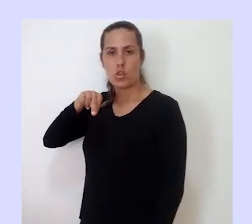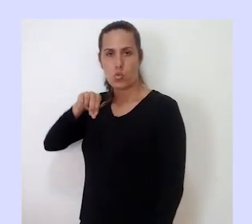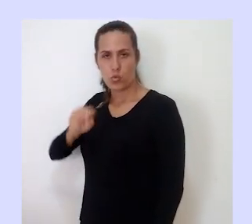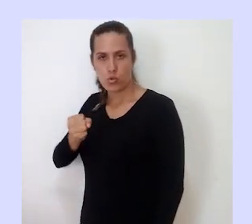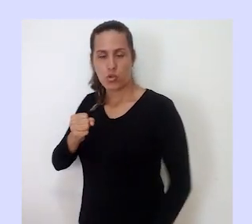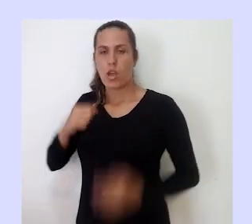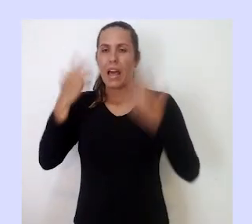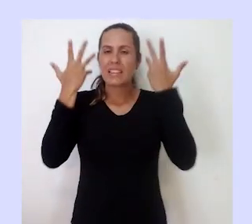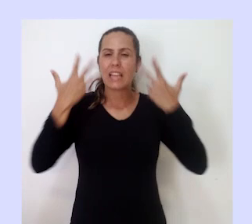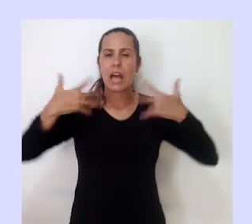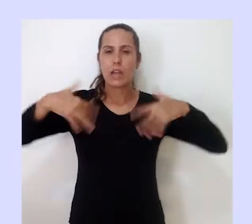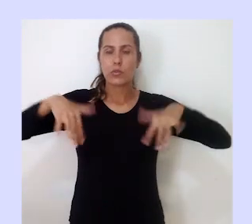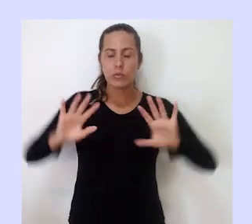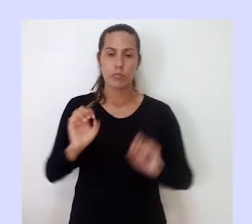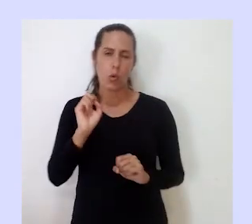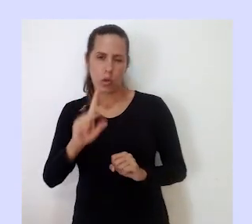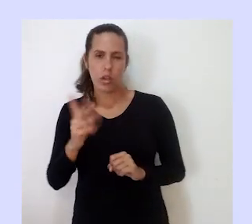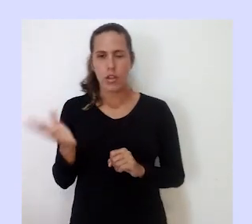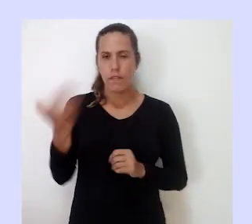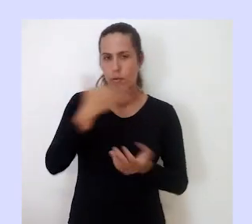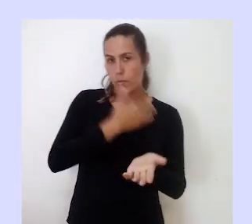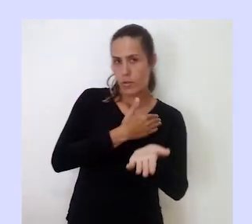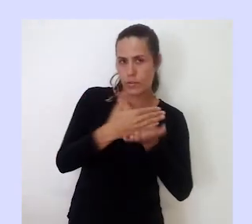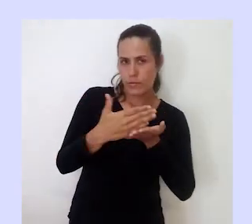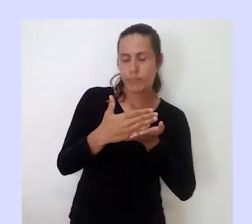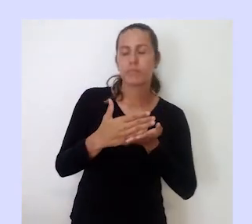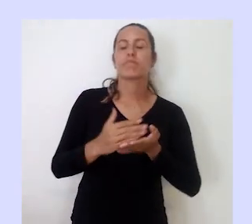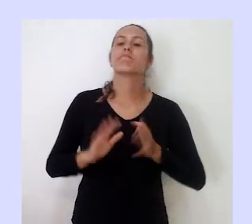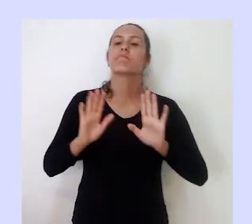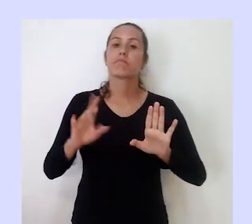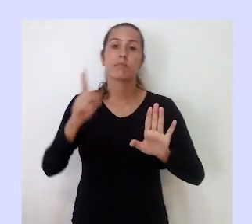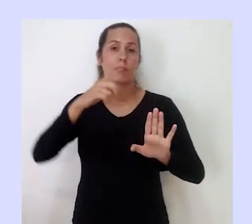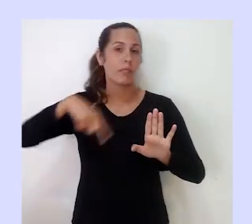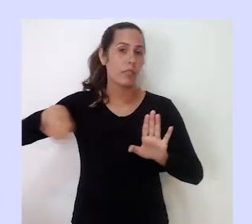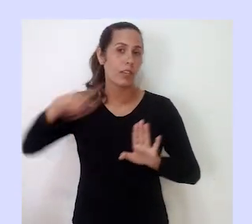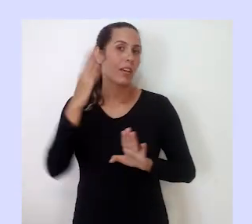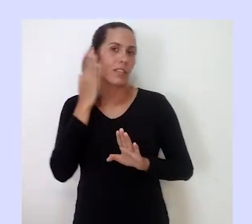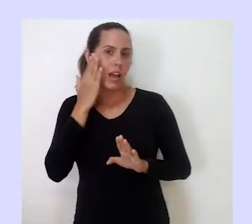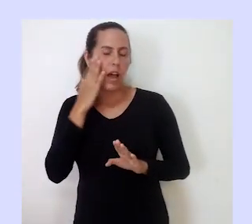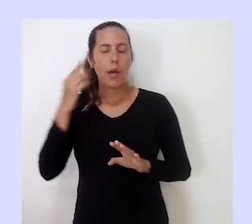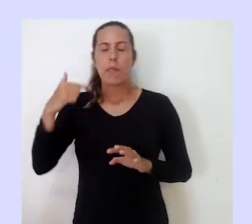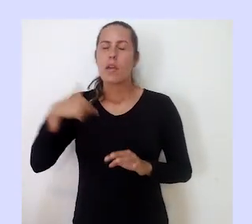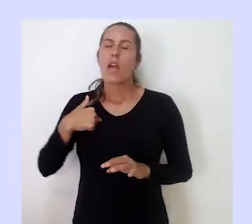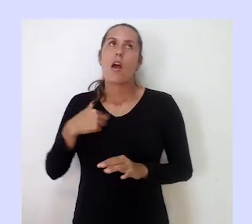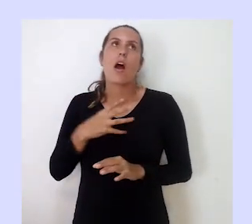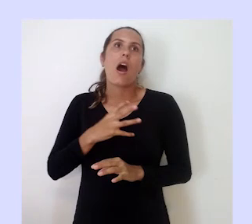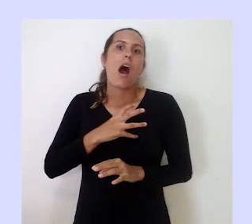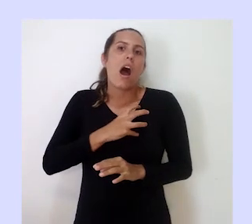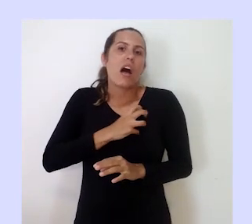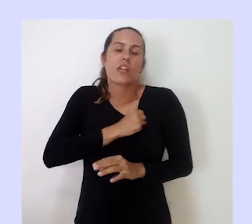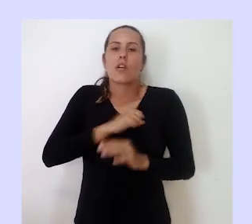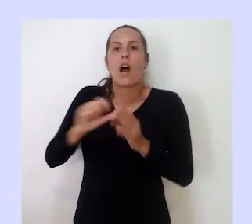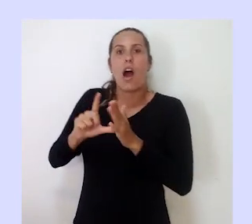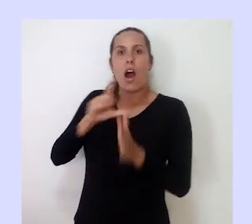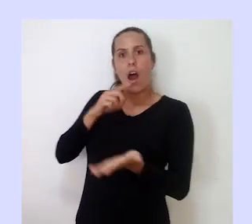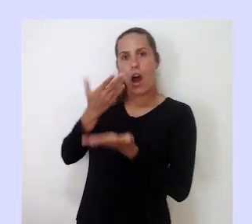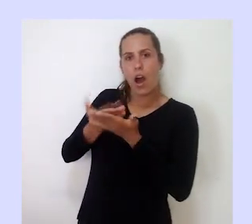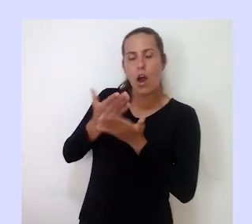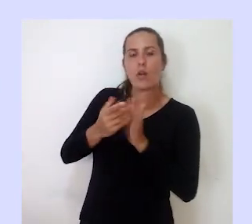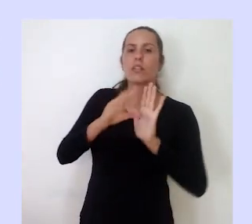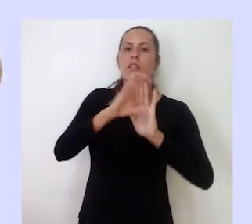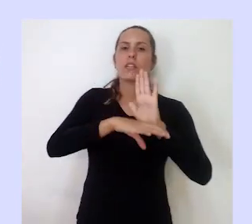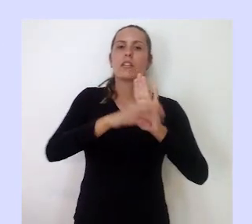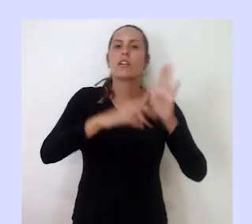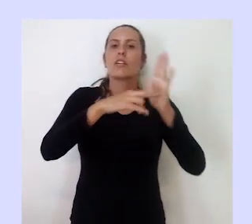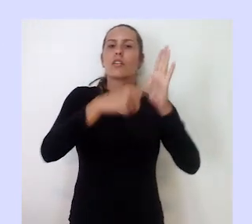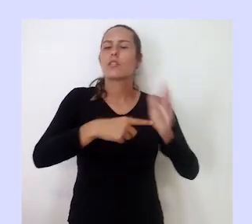naturais, ok? Vamos começar? Vocês sabem que eu adoro falar sobre